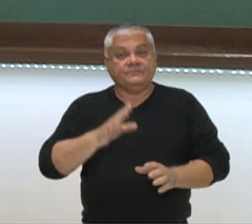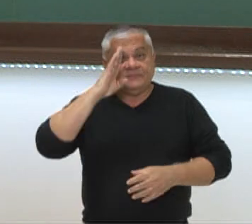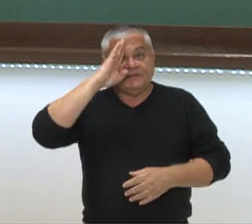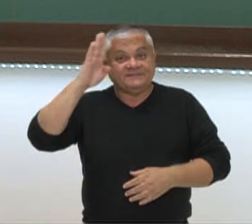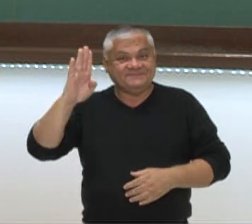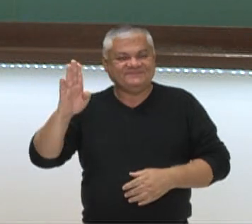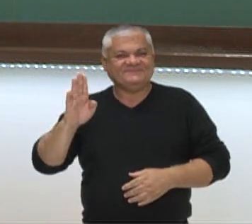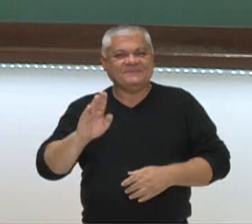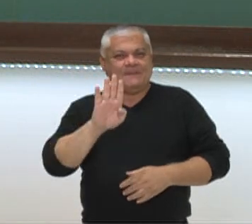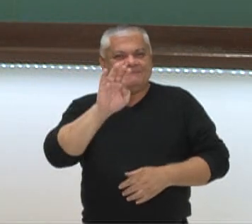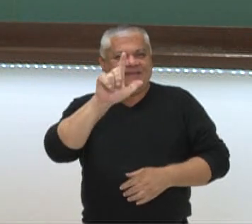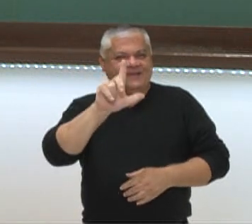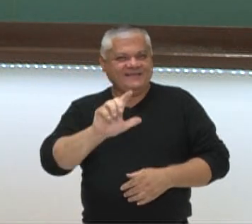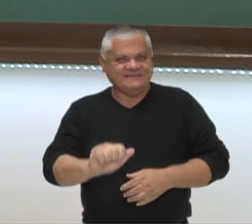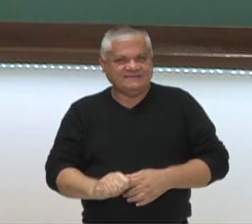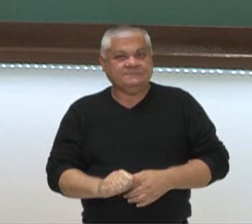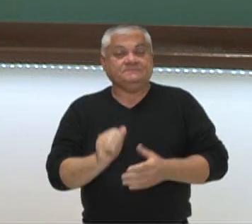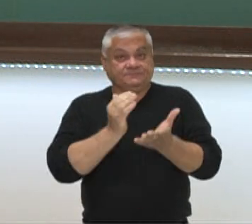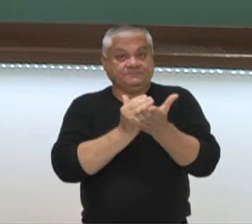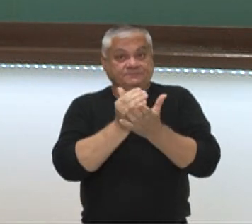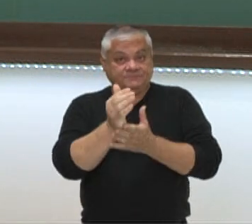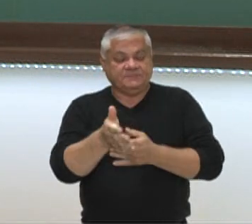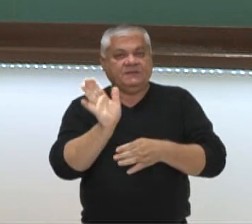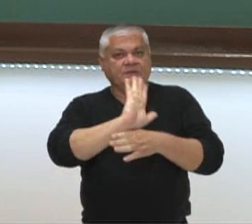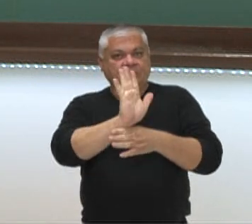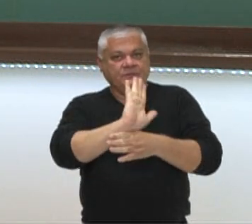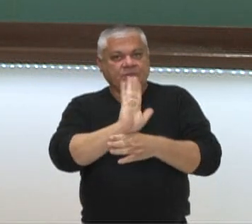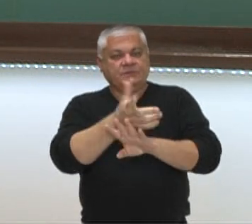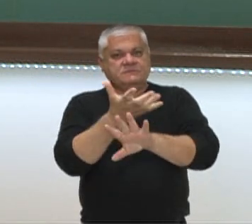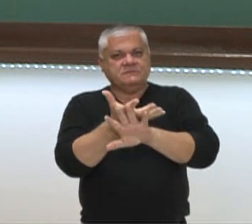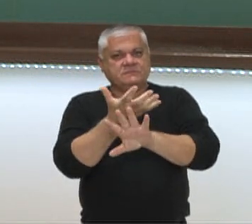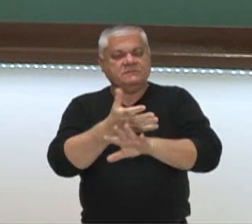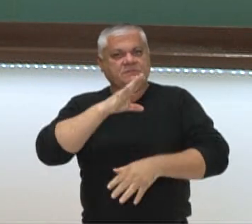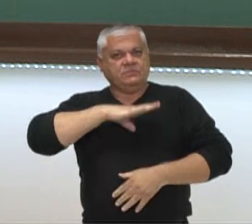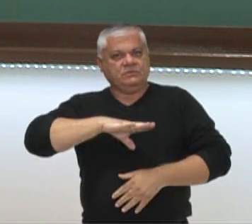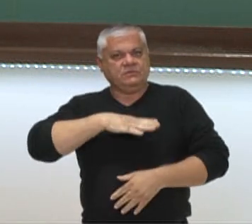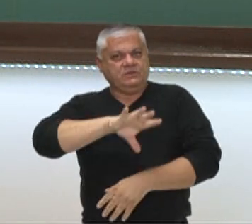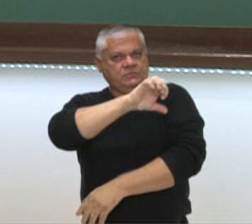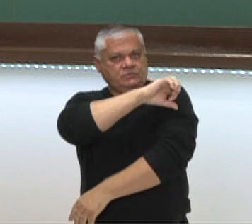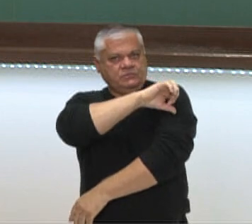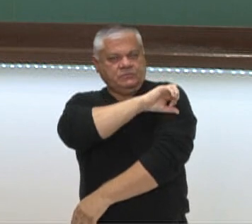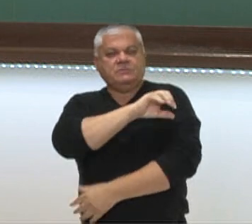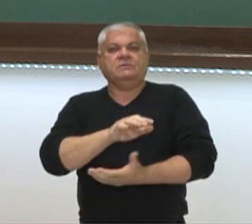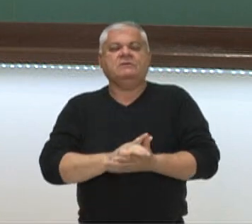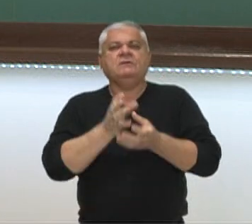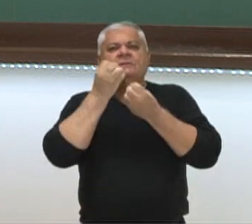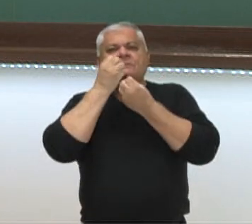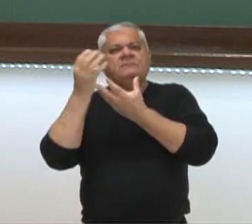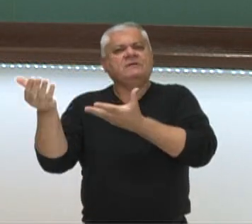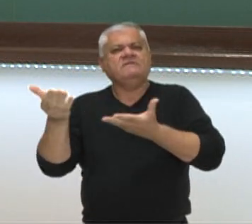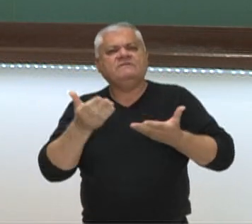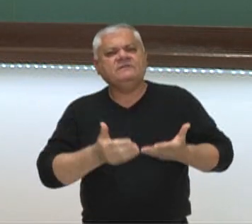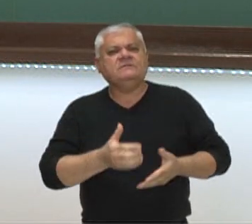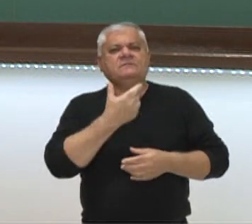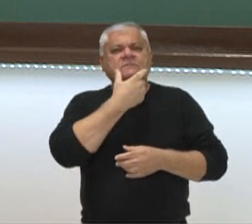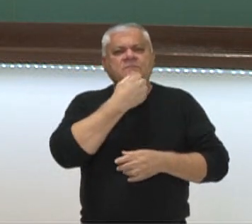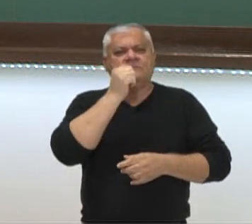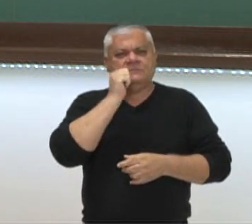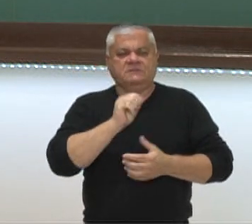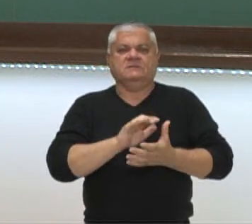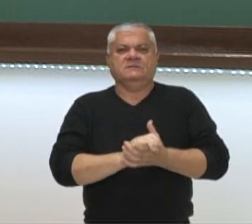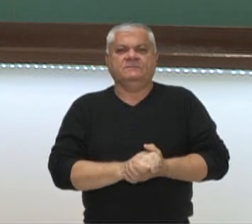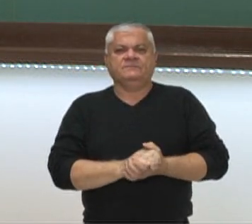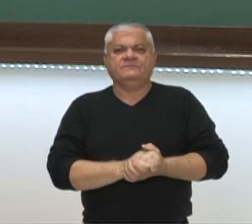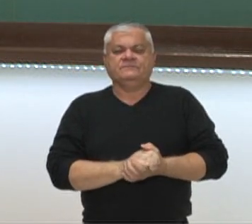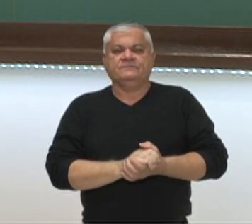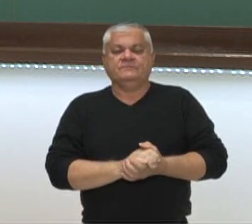Fala galera, beleza? Estamos começando o nosso vídeo de língua portuguesa do 9º ano. Seja bem-vinda, seja bem-vindo. O